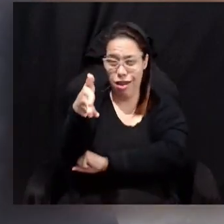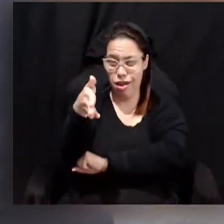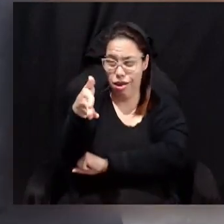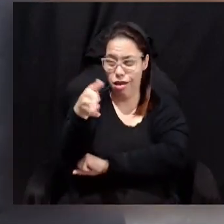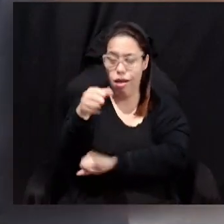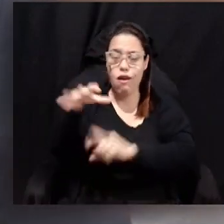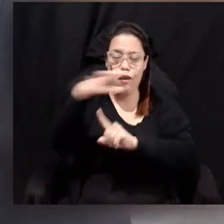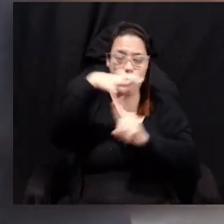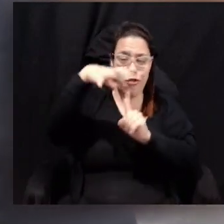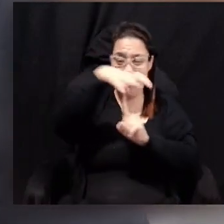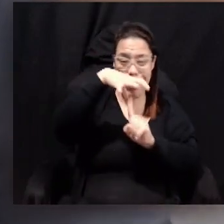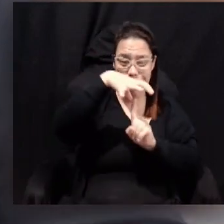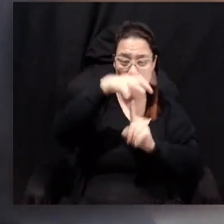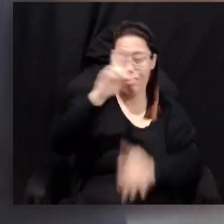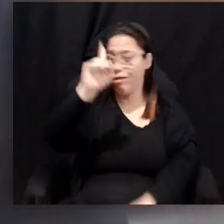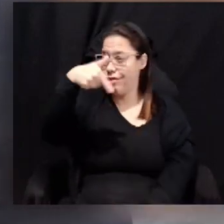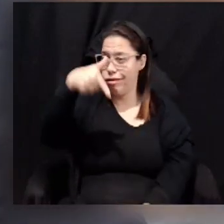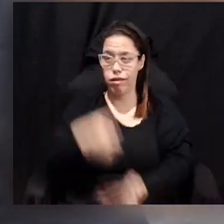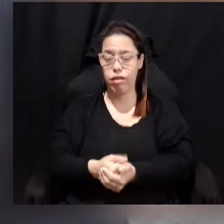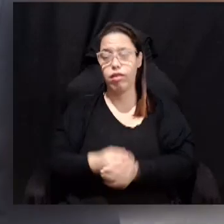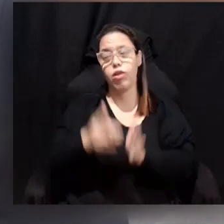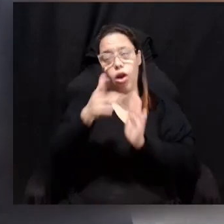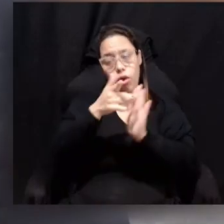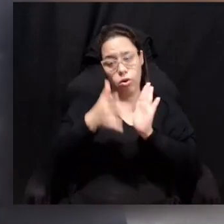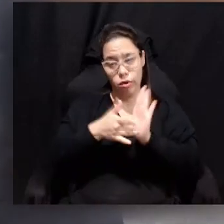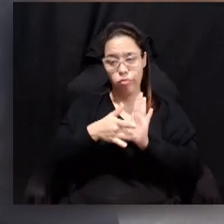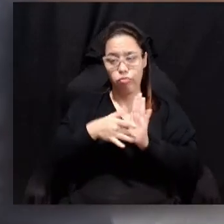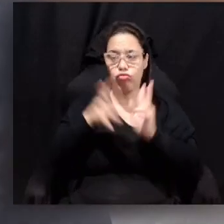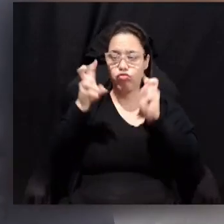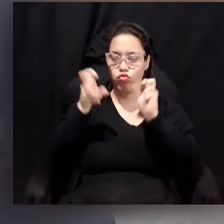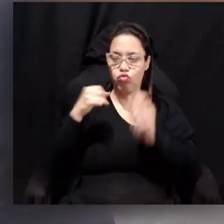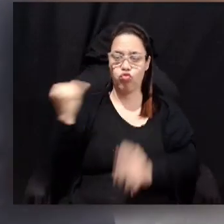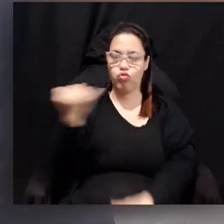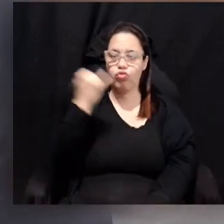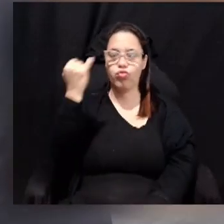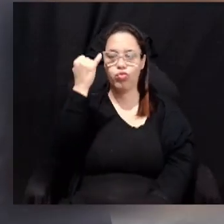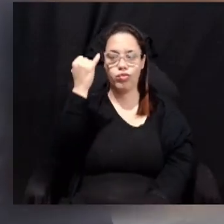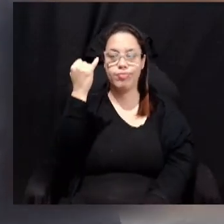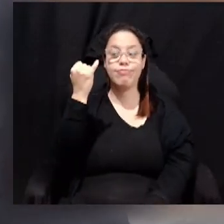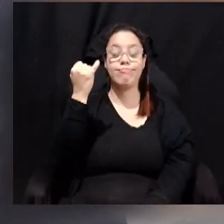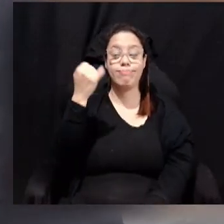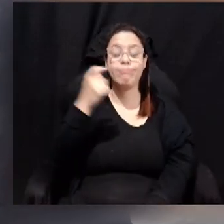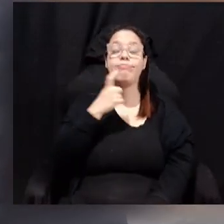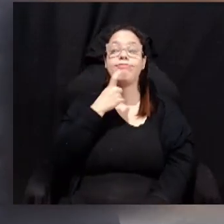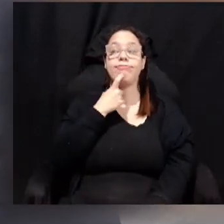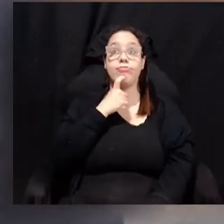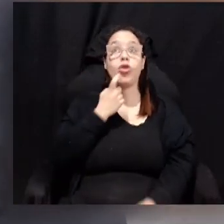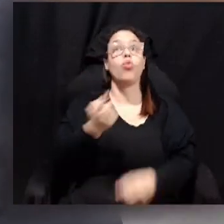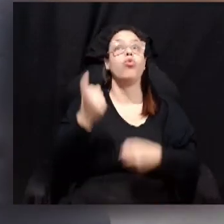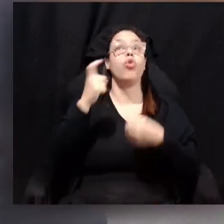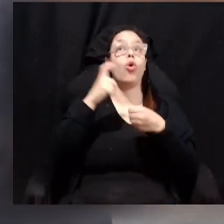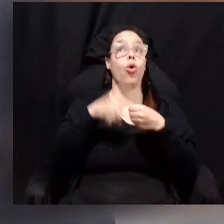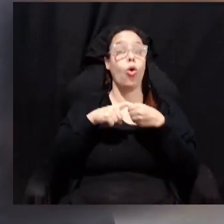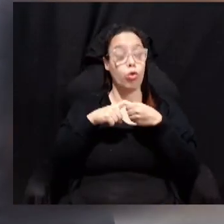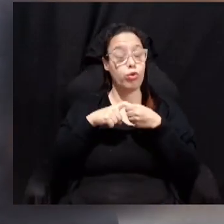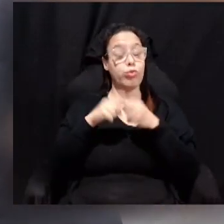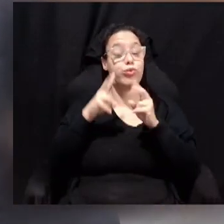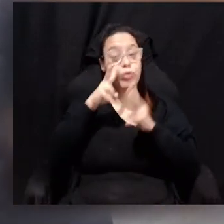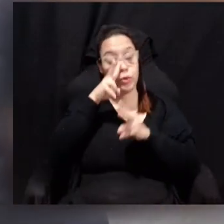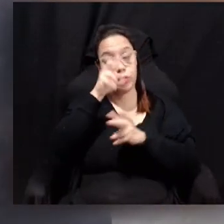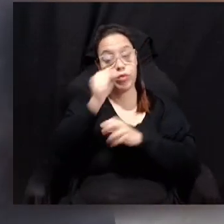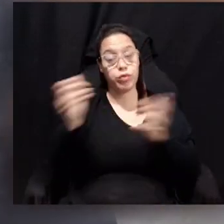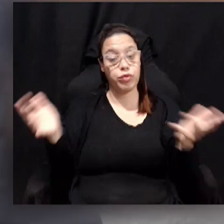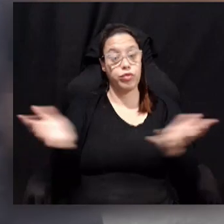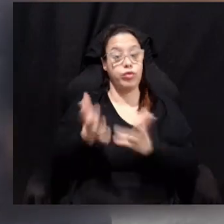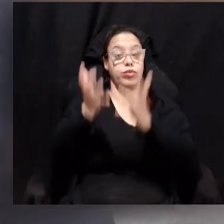assim, é realmente uma pauta, um assunto de tamanha relevância e que Campinas, volto a dizer, pela força, pela pujança que essa cidade tem